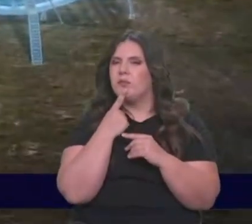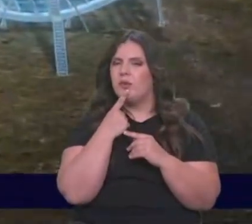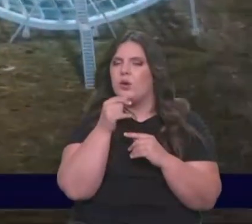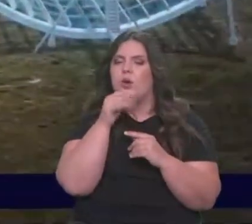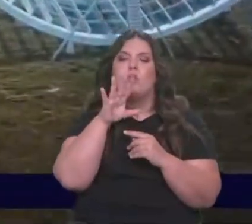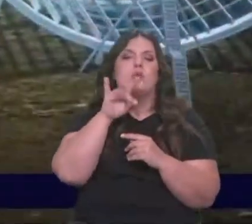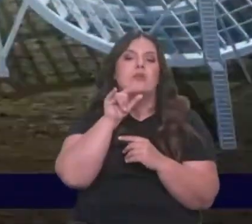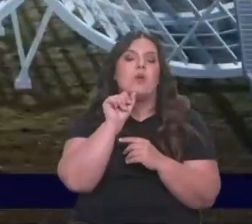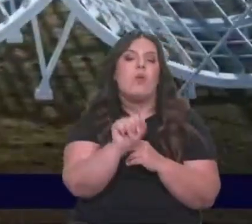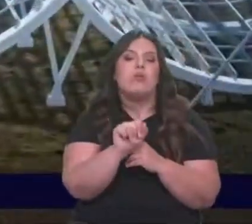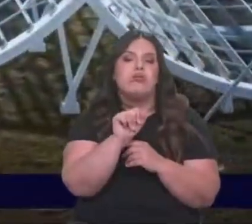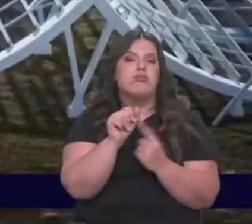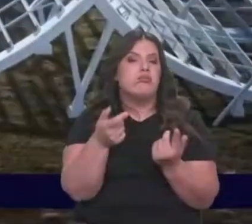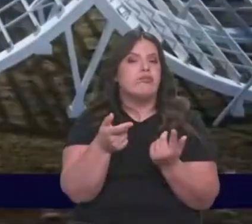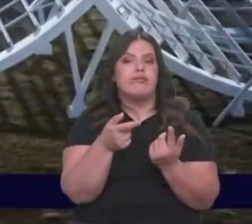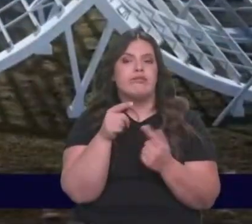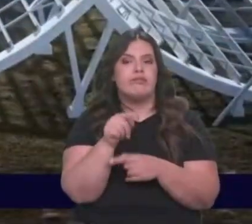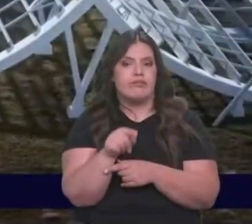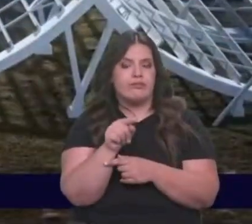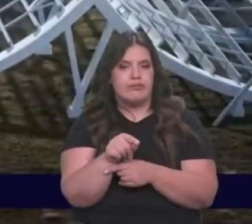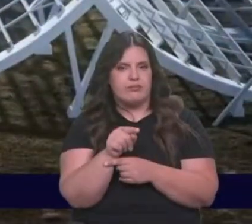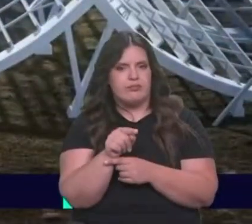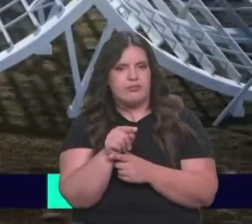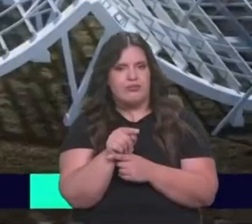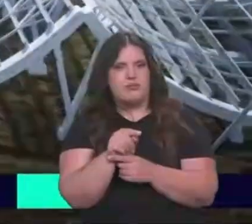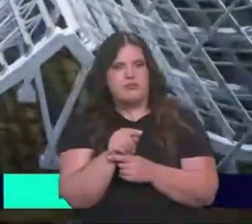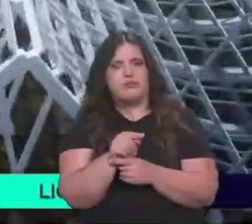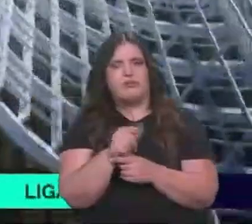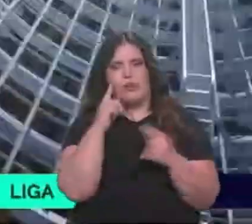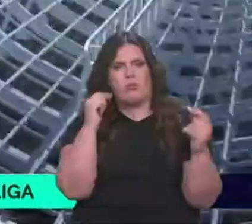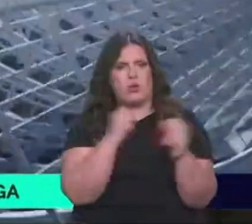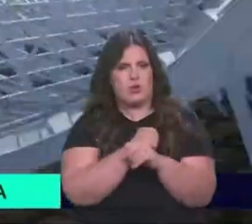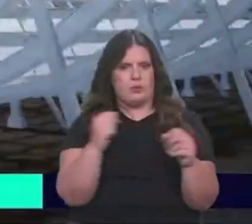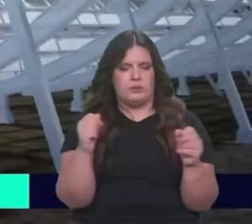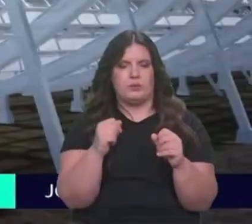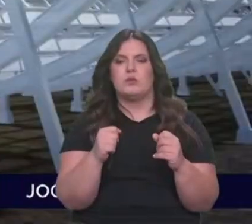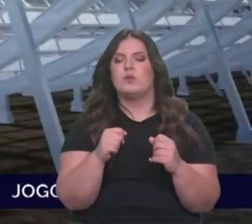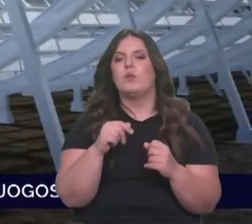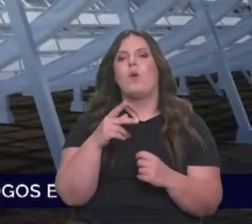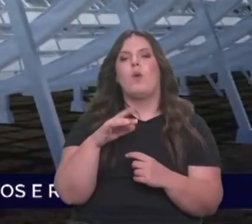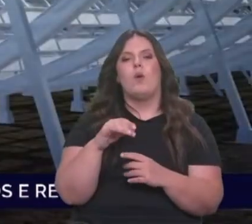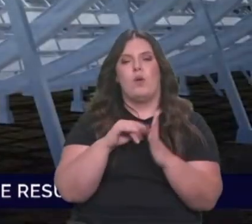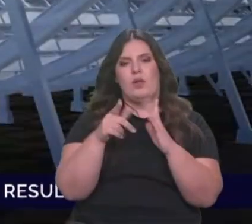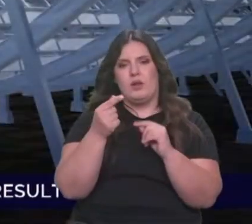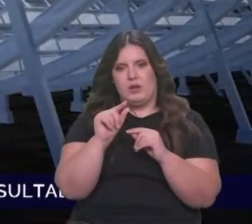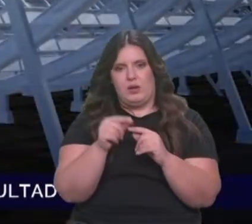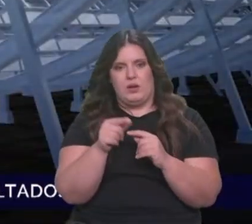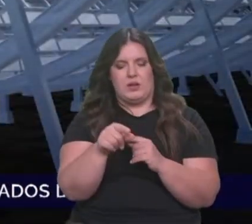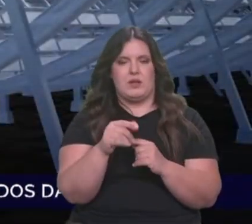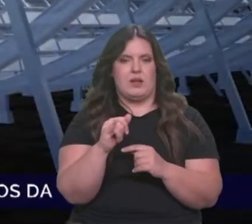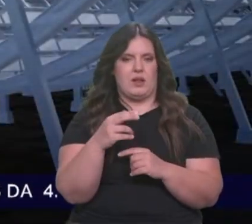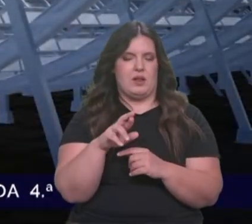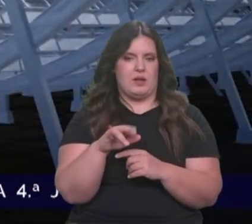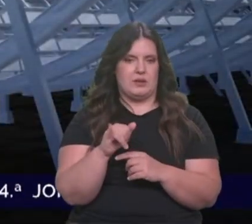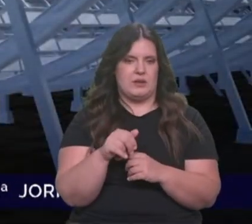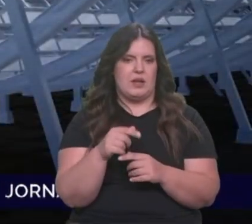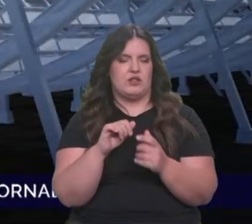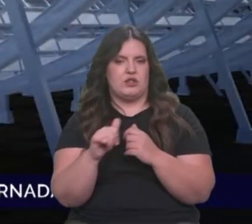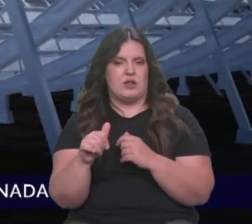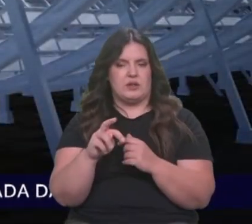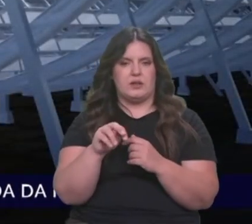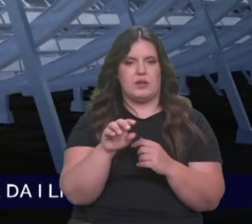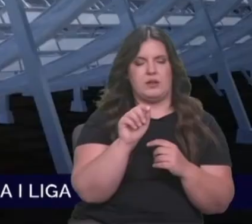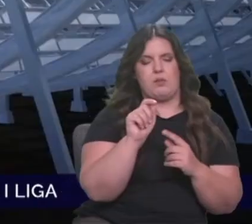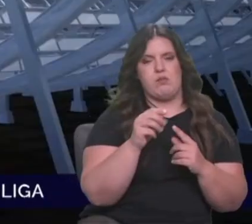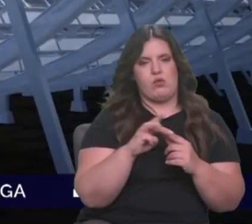a localização desta explosão de ondas de rádio. Esta galáxia distante é distante 130 milhões de